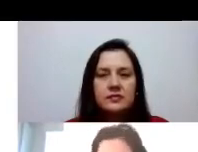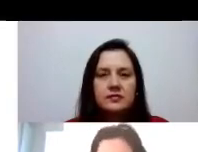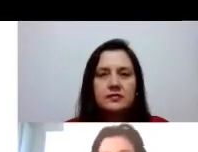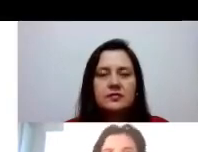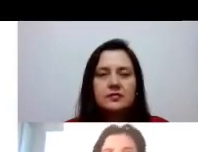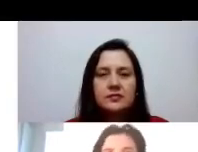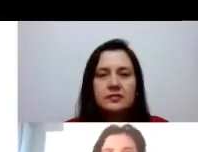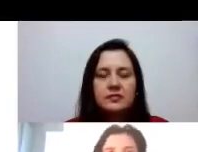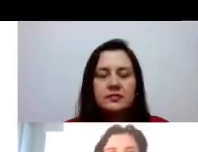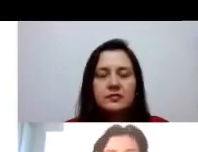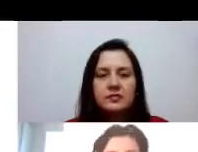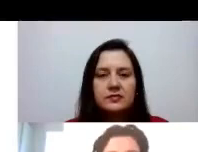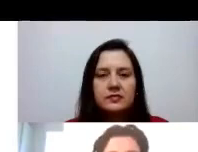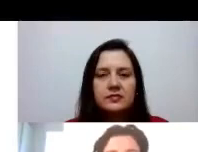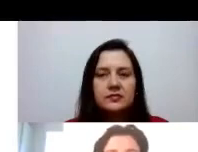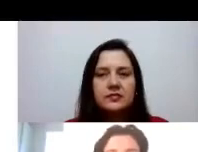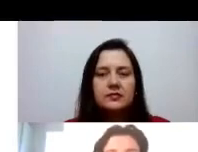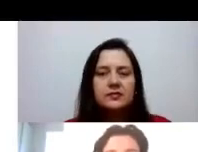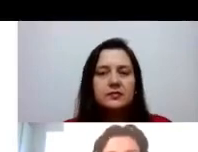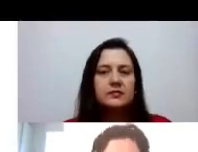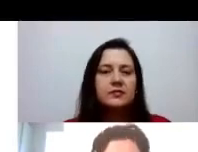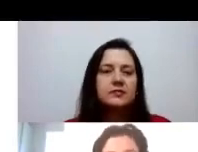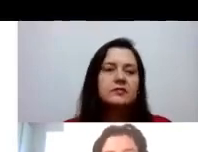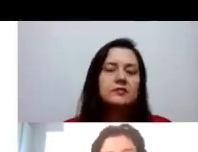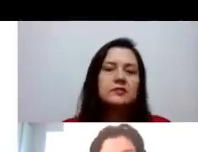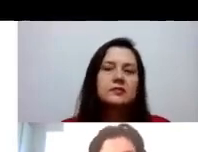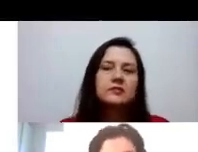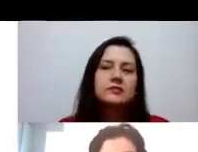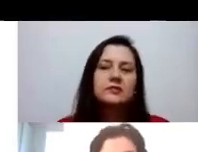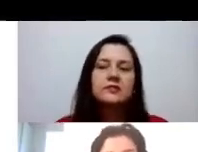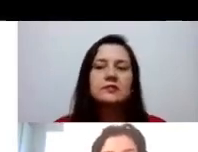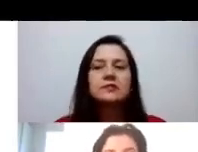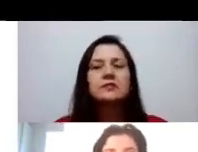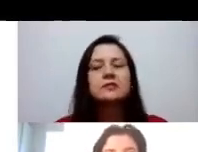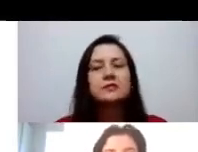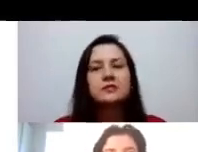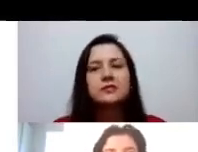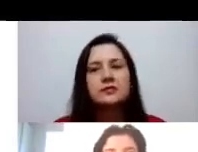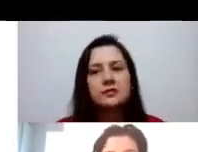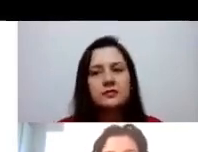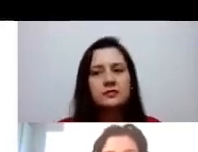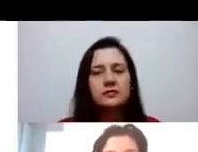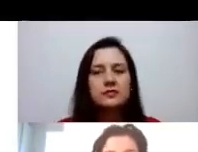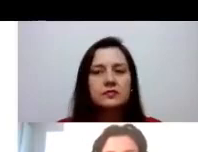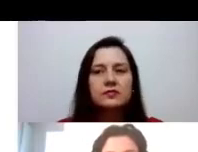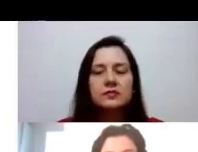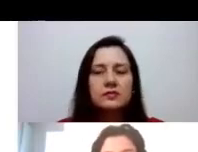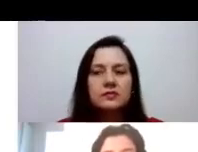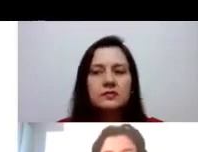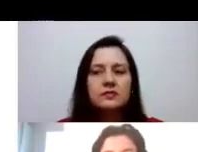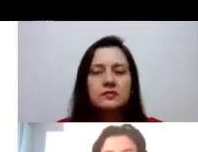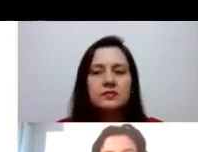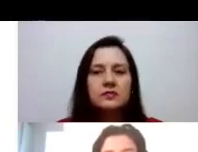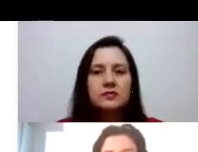mandar embora se eu não fizer isso um ato público, tá? Foi o que nós já falamos anteriormente. A